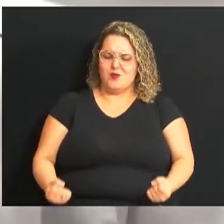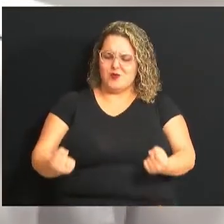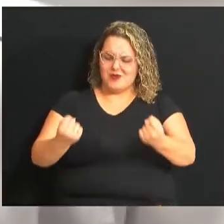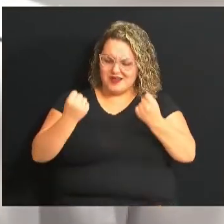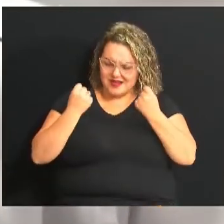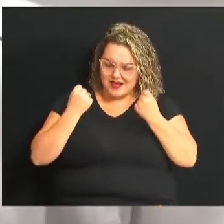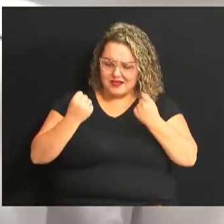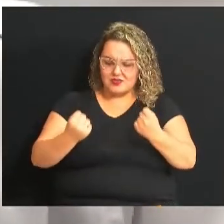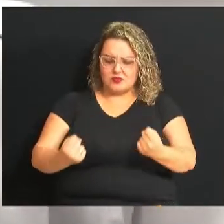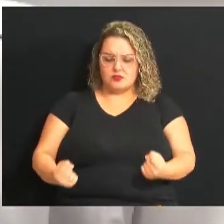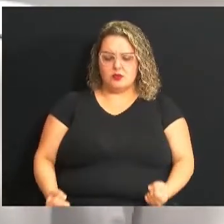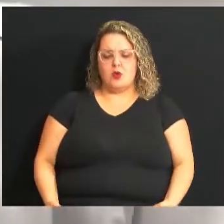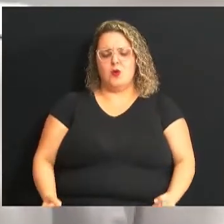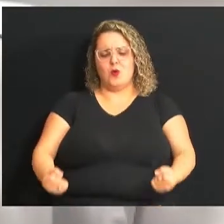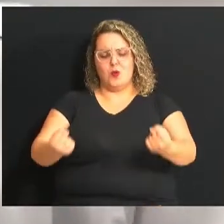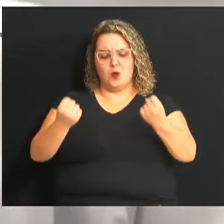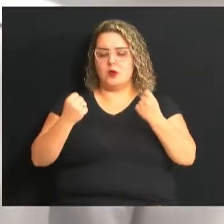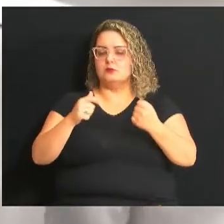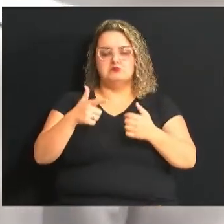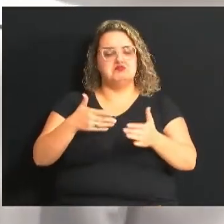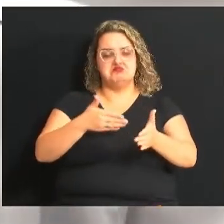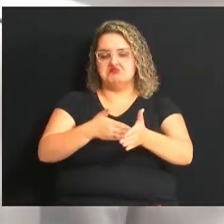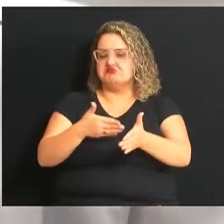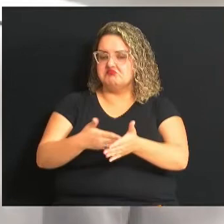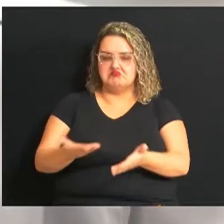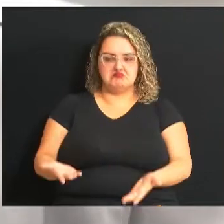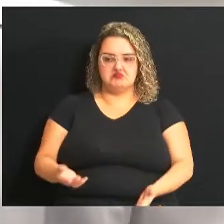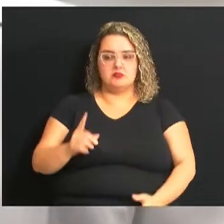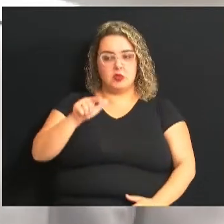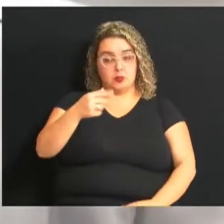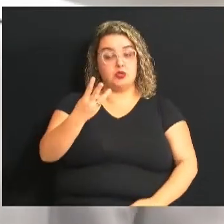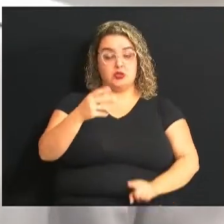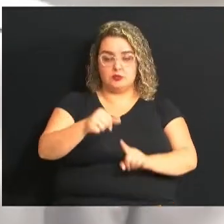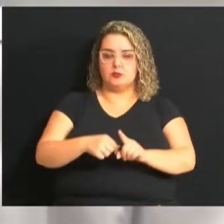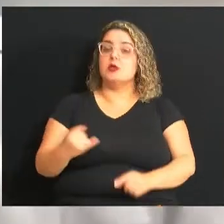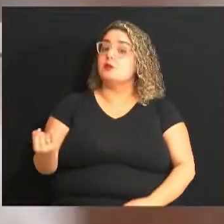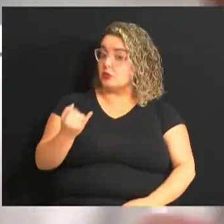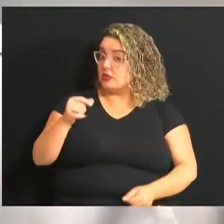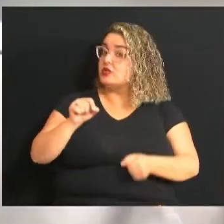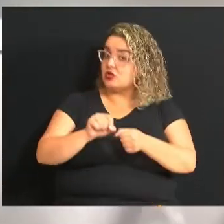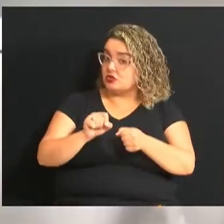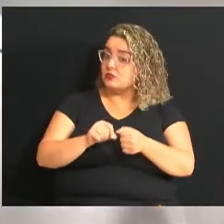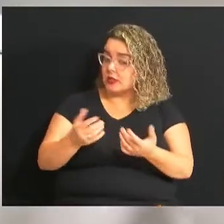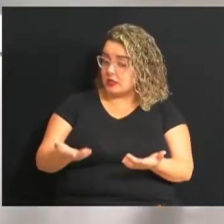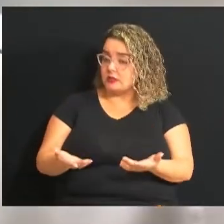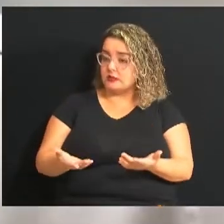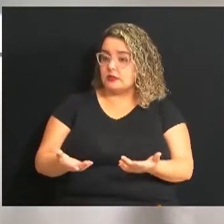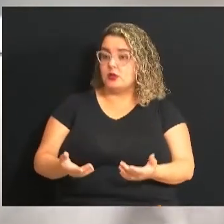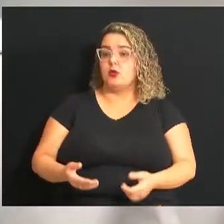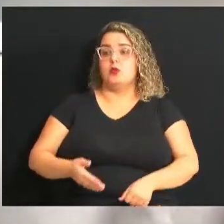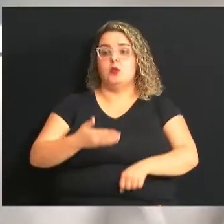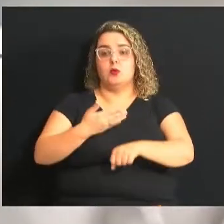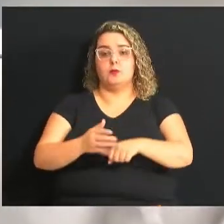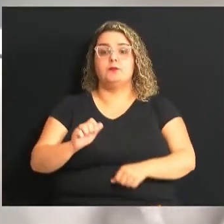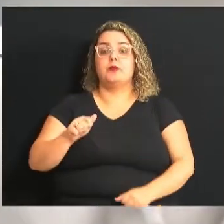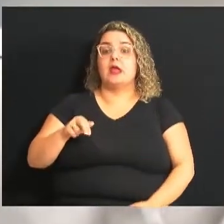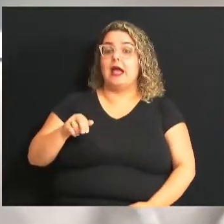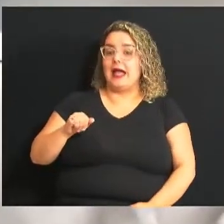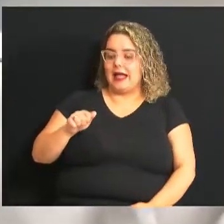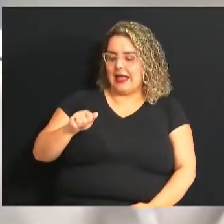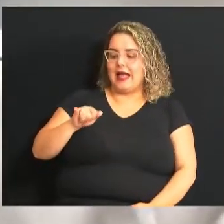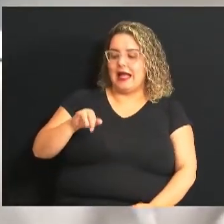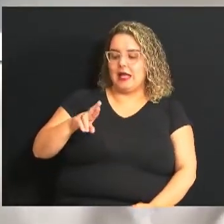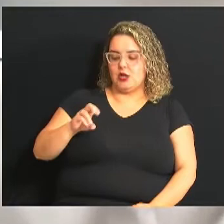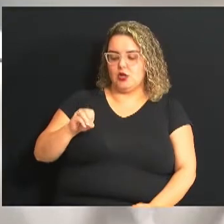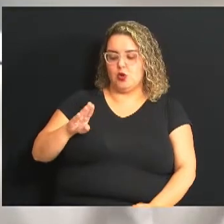mais restrições a partir de 3 meses. E é importante que faça. É importante que faça o exercício aeróbico, a caminhada,